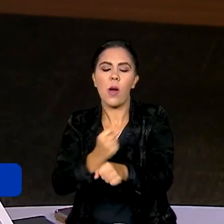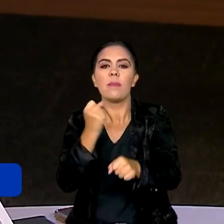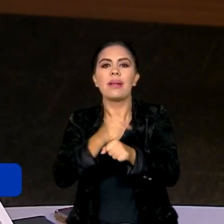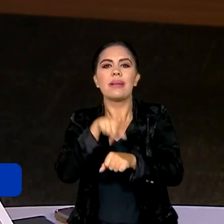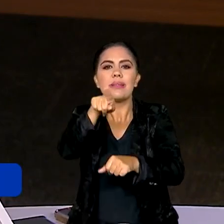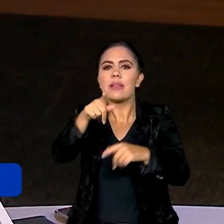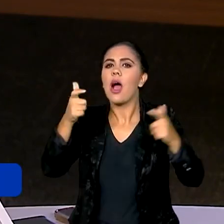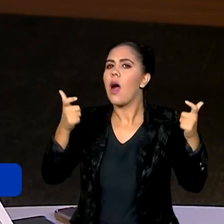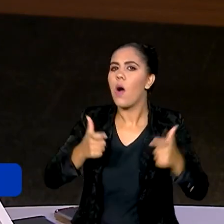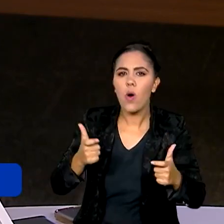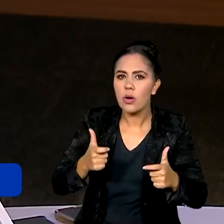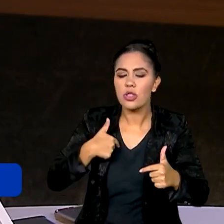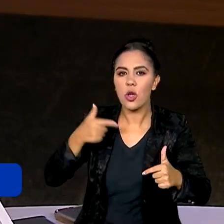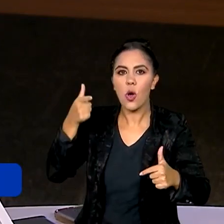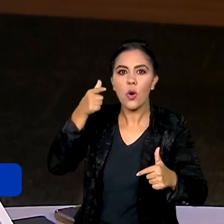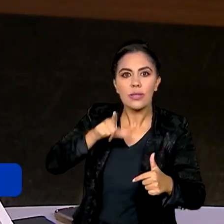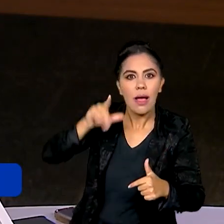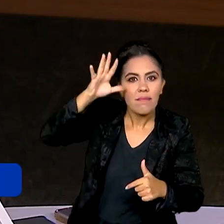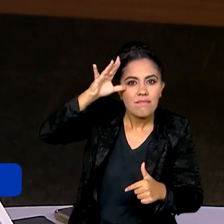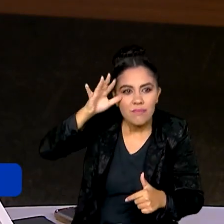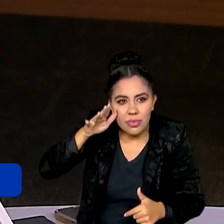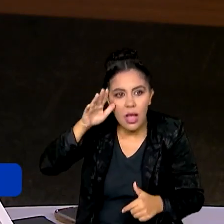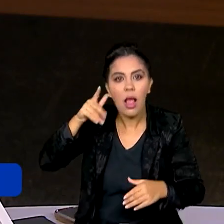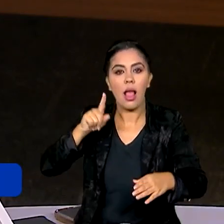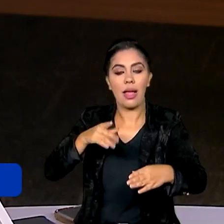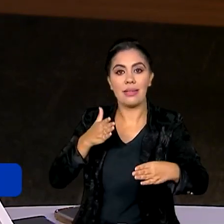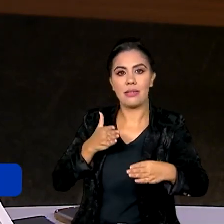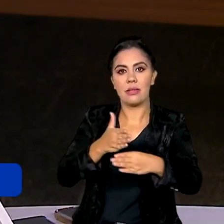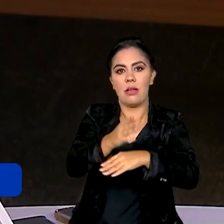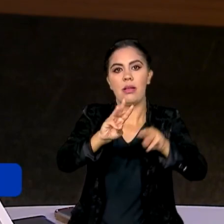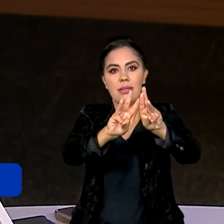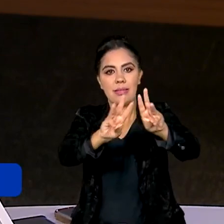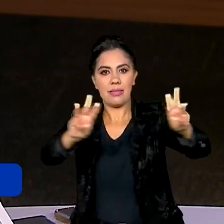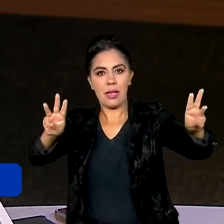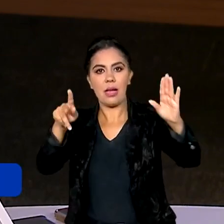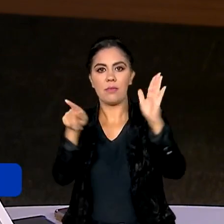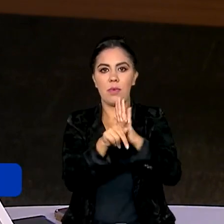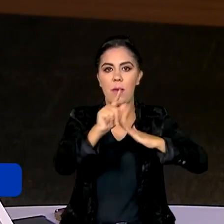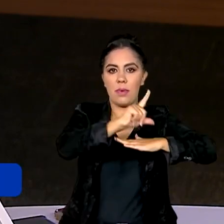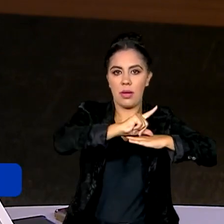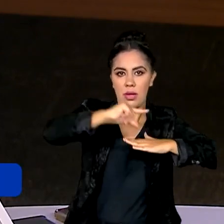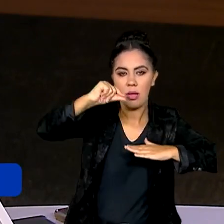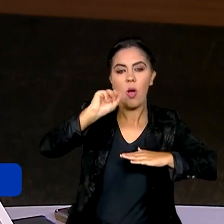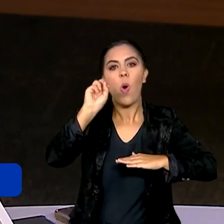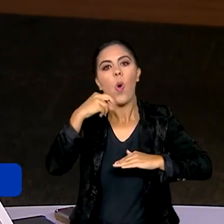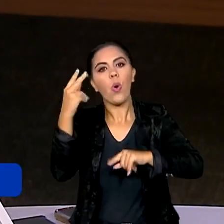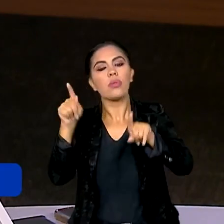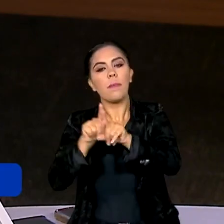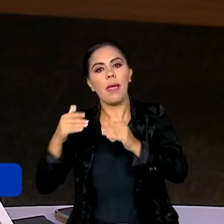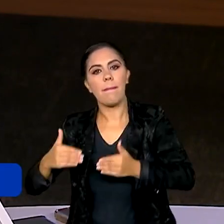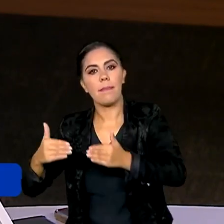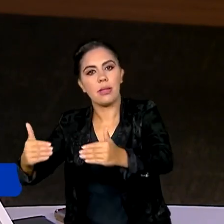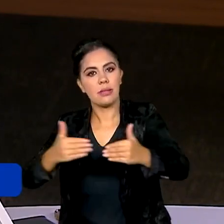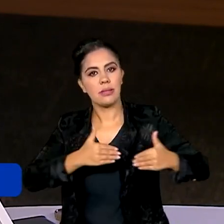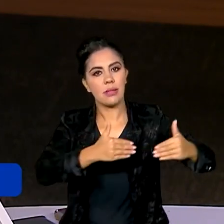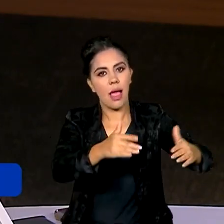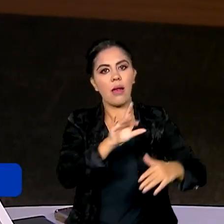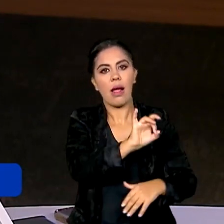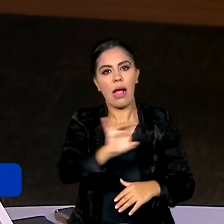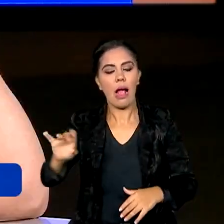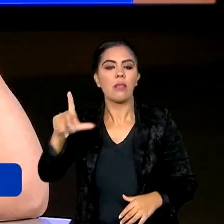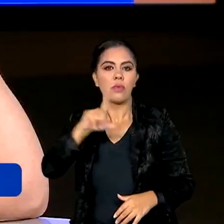detalhadamente no site do Ministério da Casa Civil ou em cada ministério que nós já divulgamos, você também pode